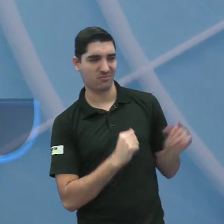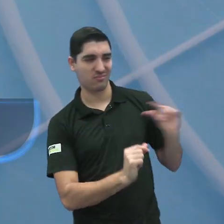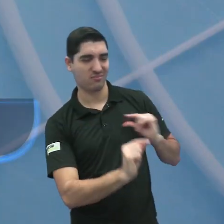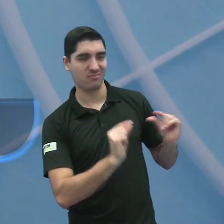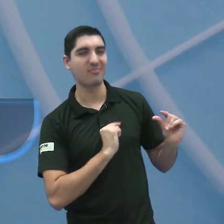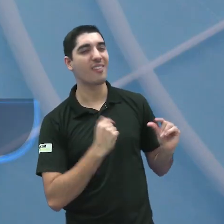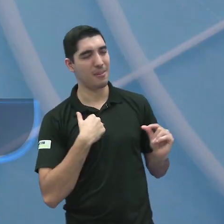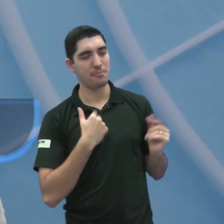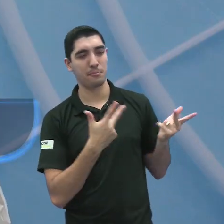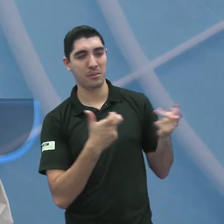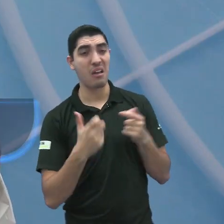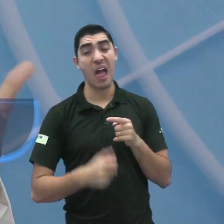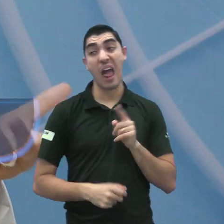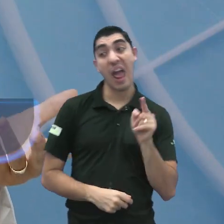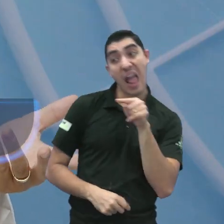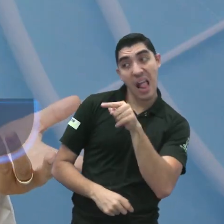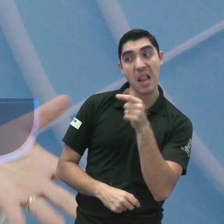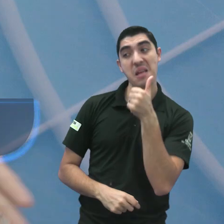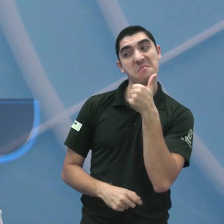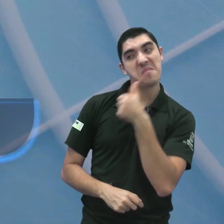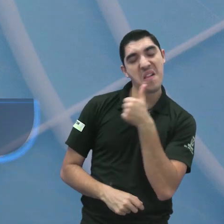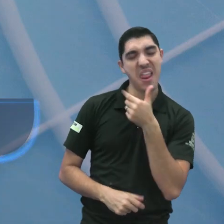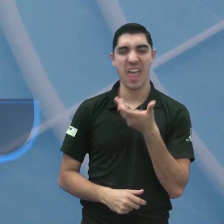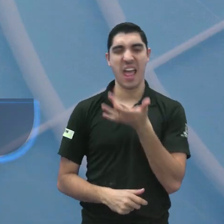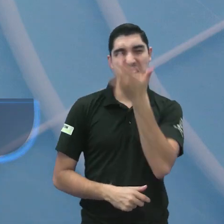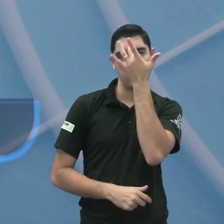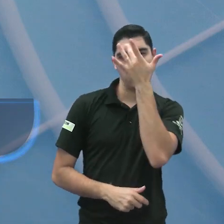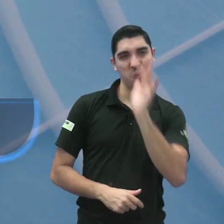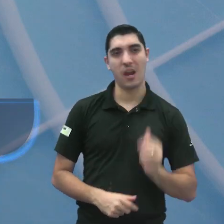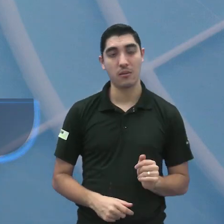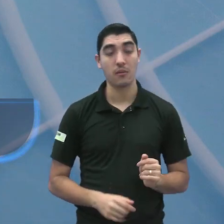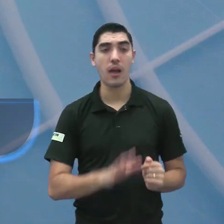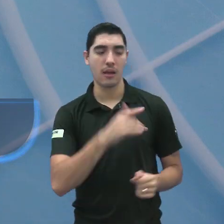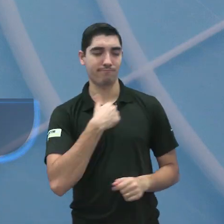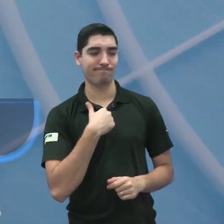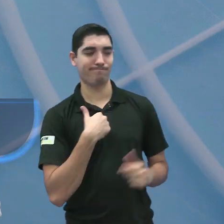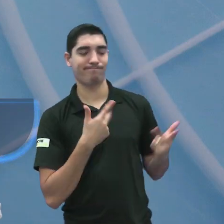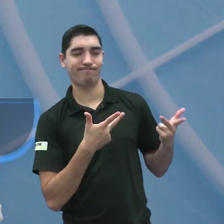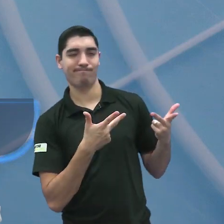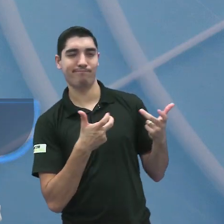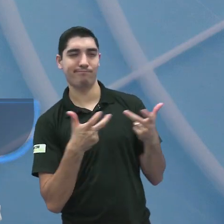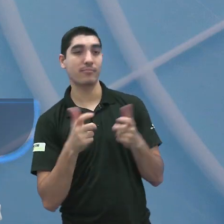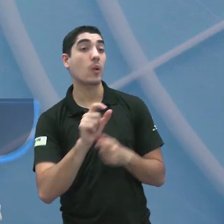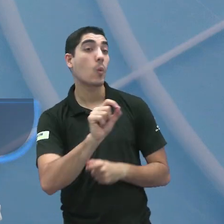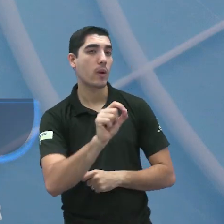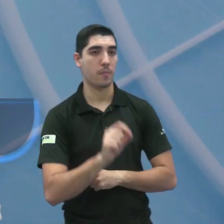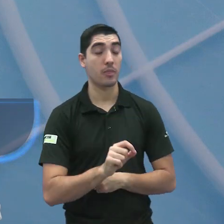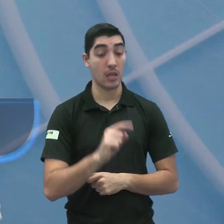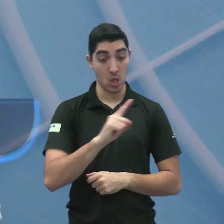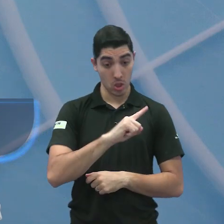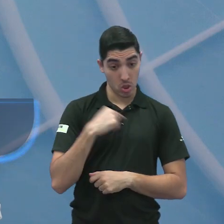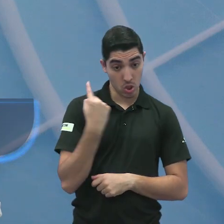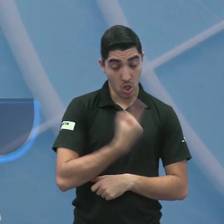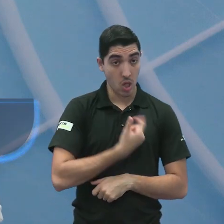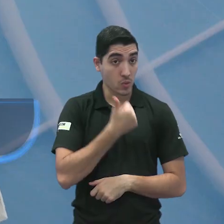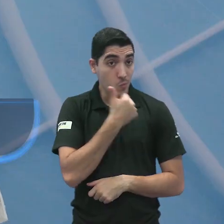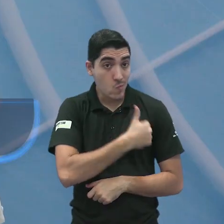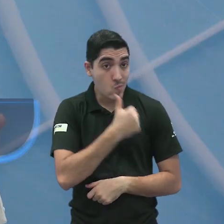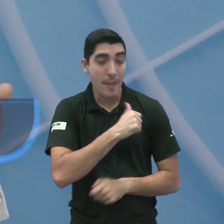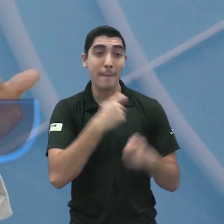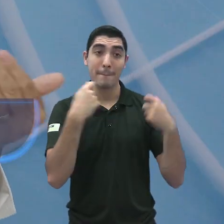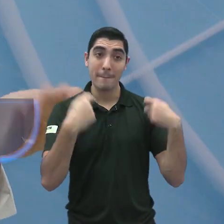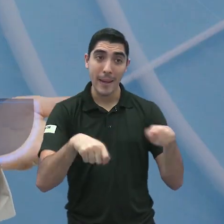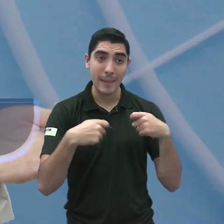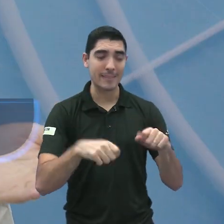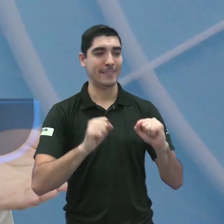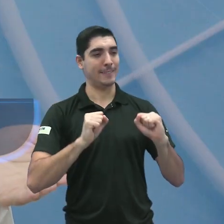essas coisas, não, mas ela é mulher. Então, o que eu percebo? Que nós